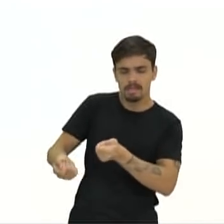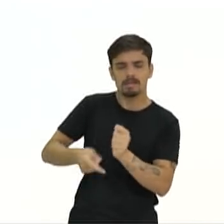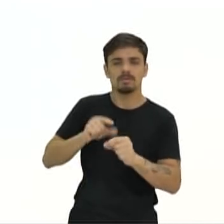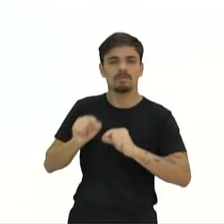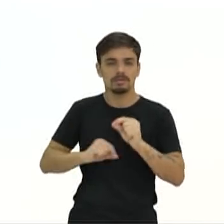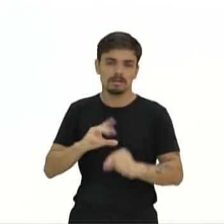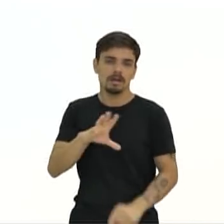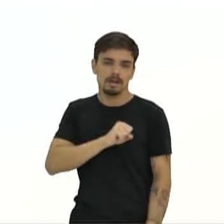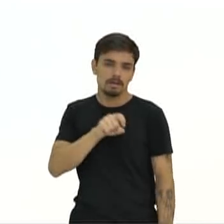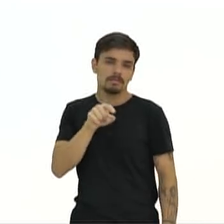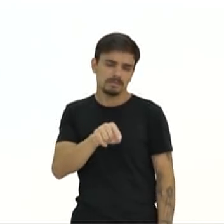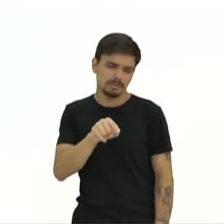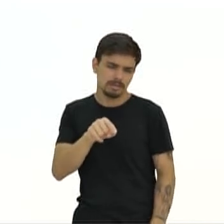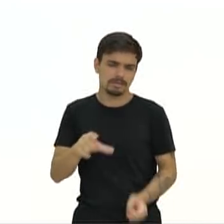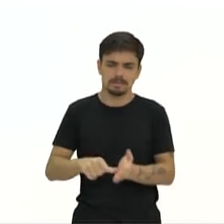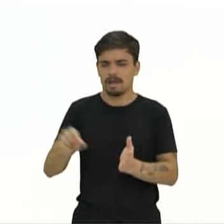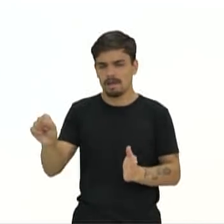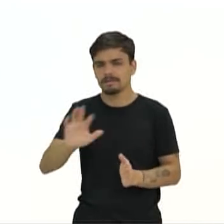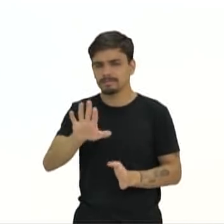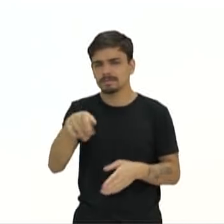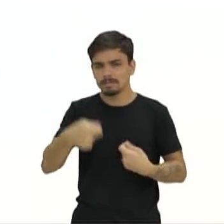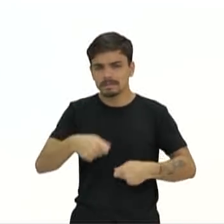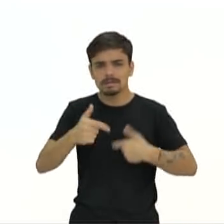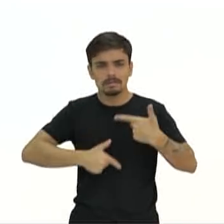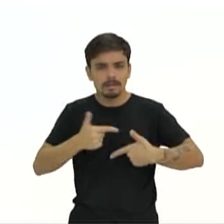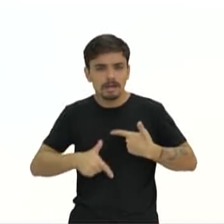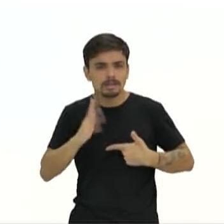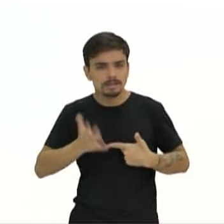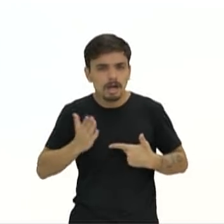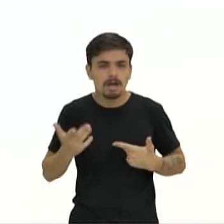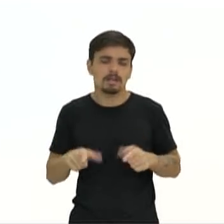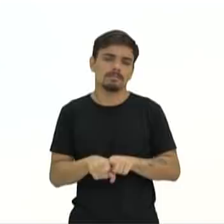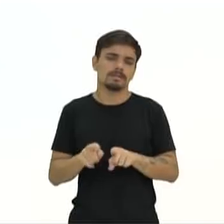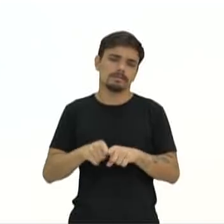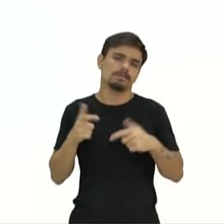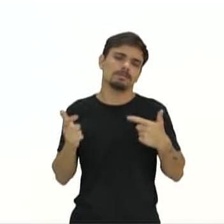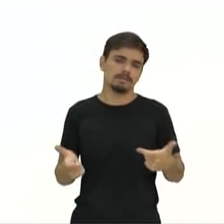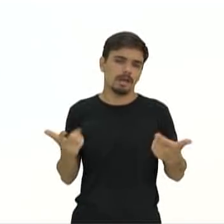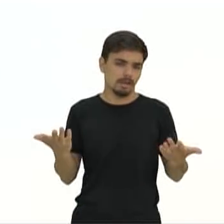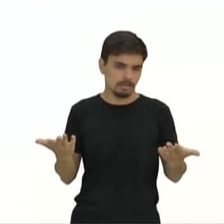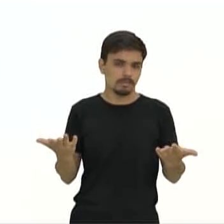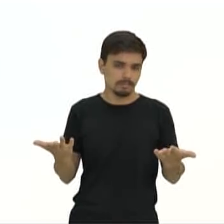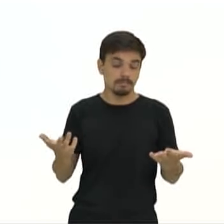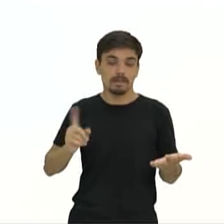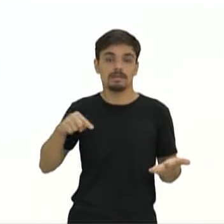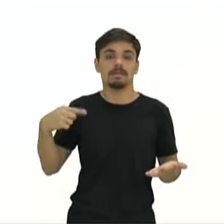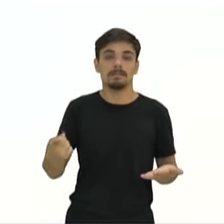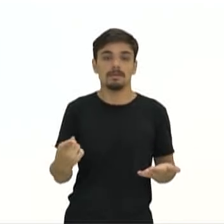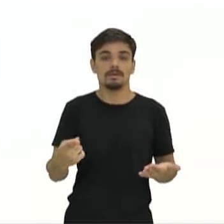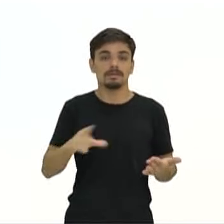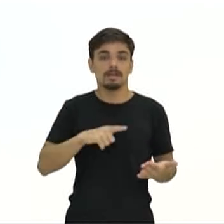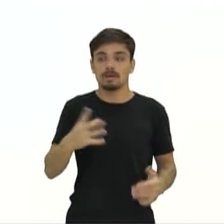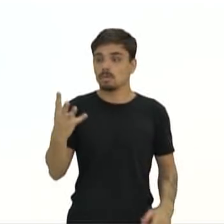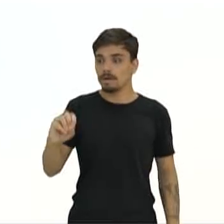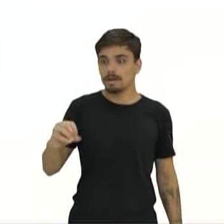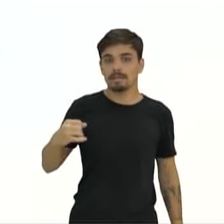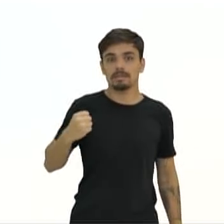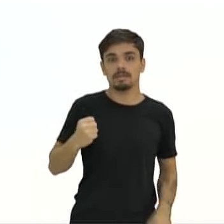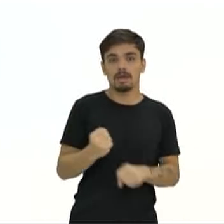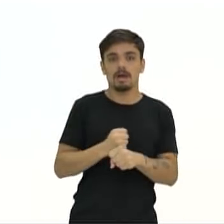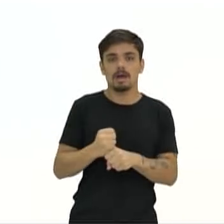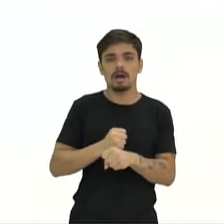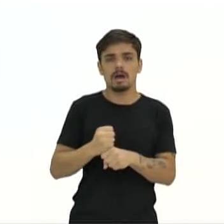que o amam. Saia dessa. Já precisa trabalhar? Que chatice! E depois, 40 anos ganhando